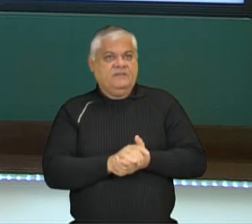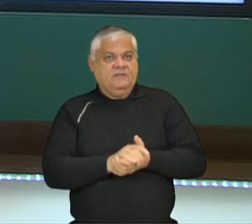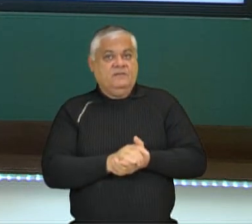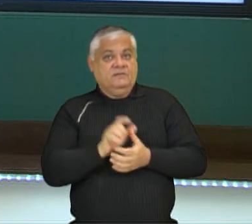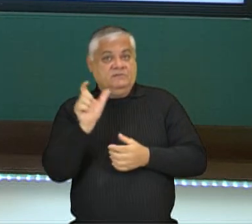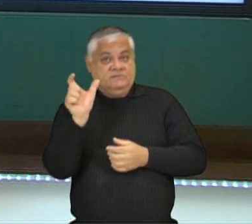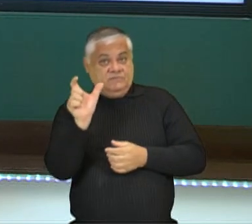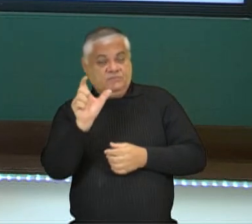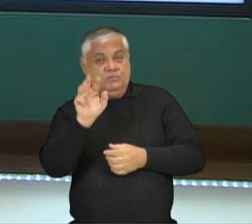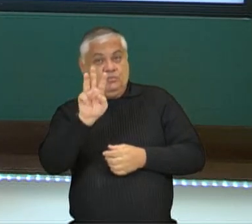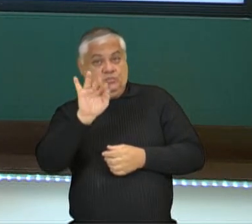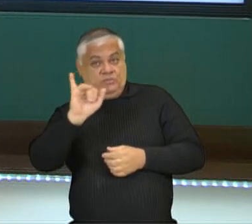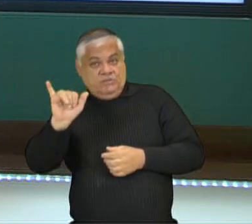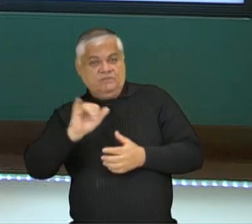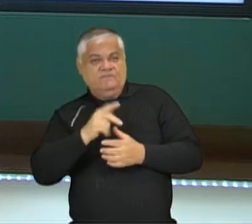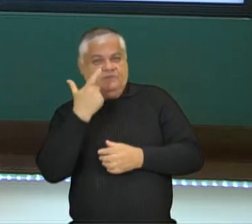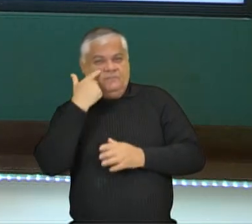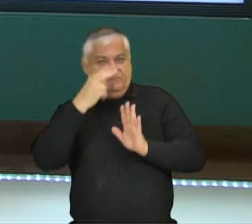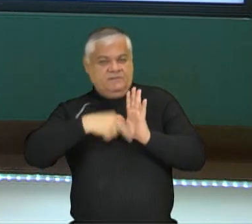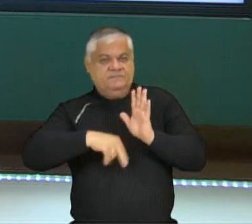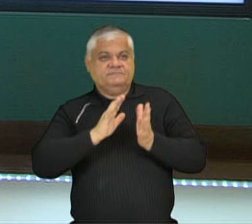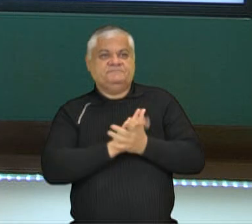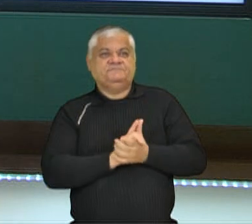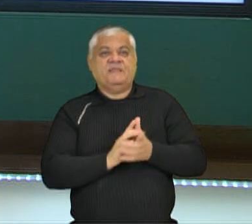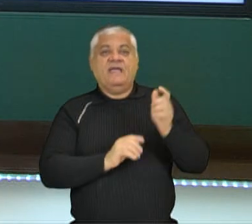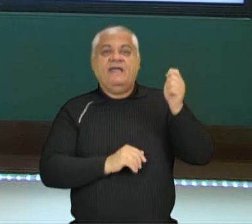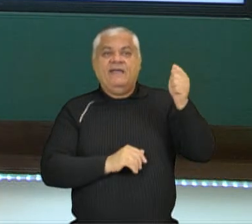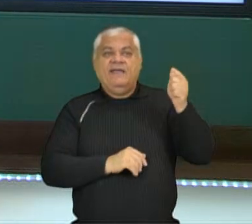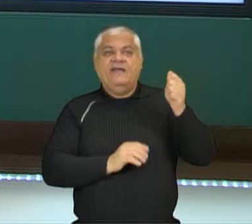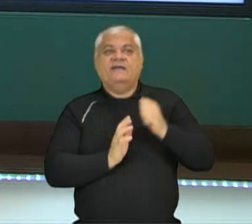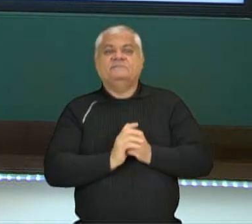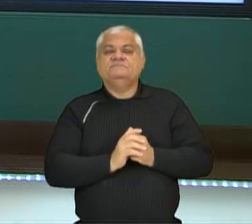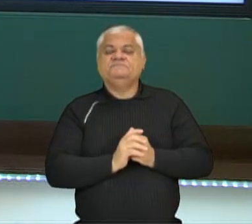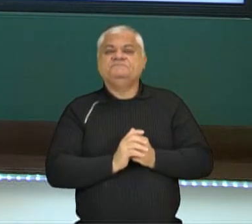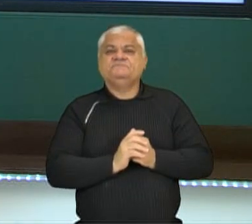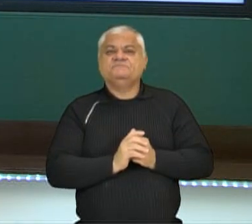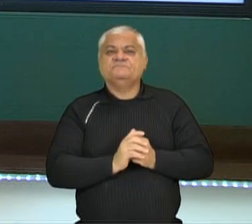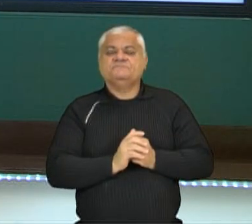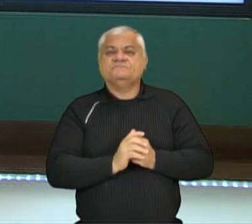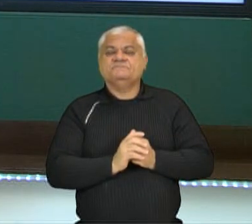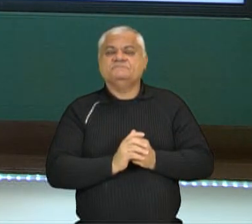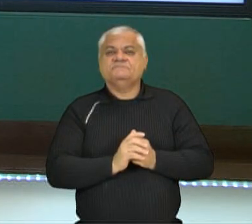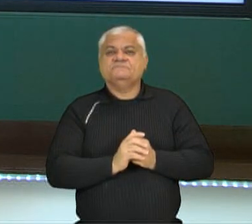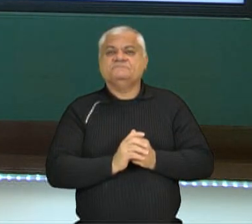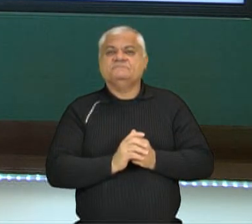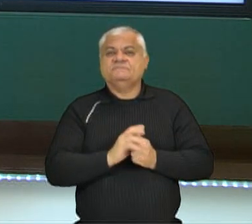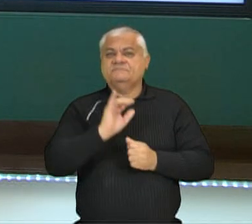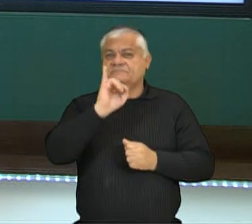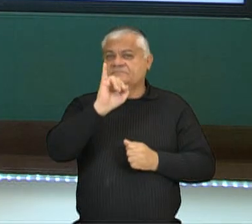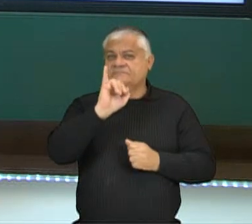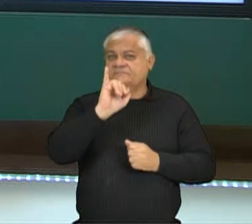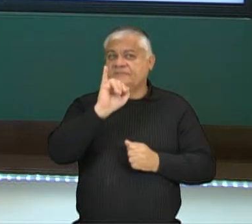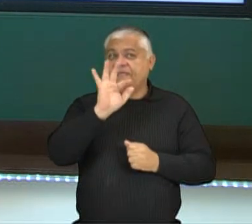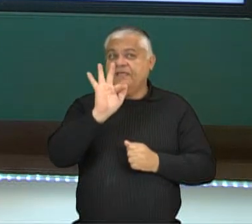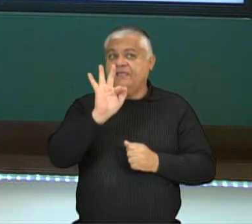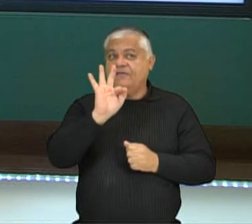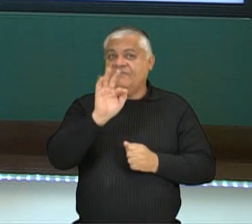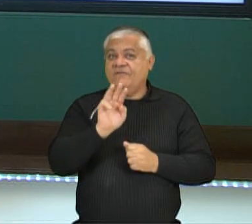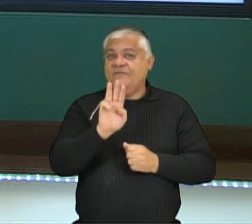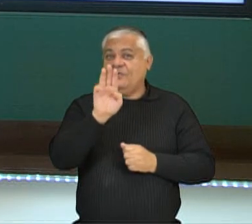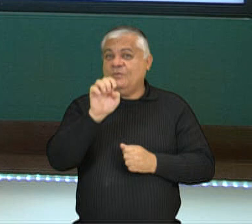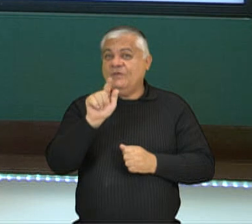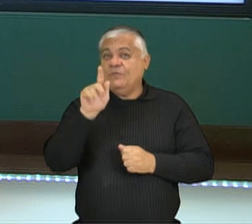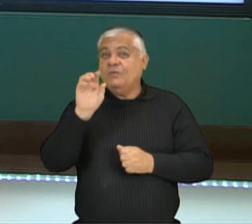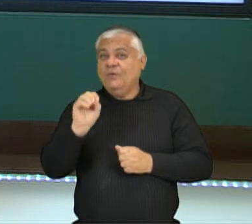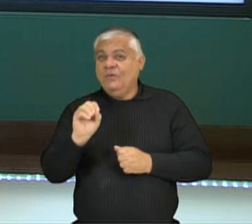will. Vamos ler, ó. Letra A. If we go out tonight, we will go to that amazing